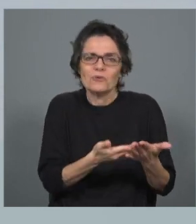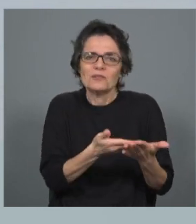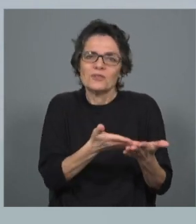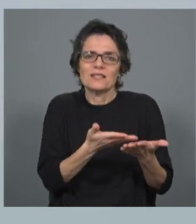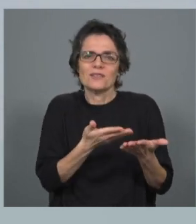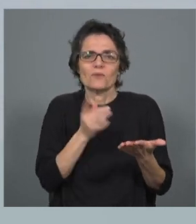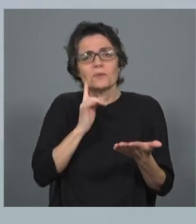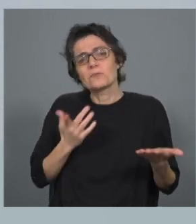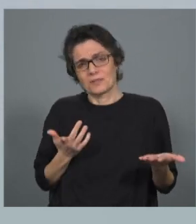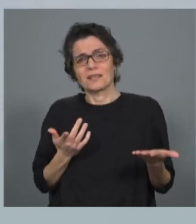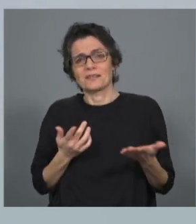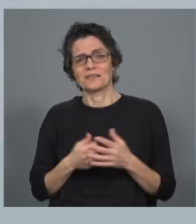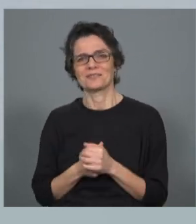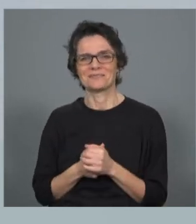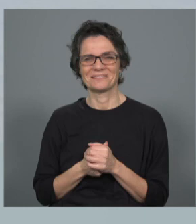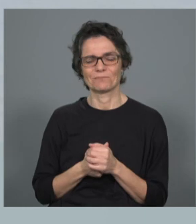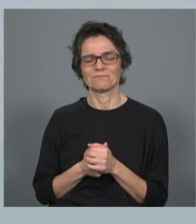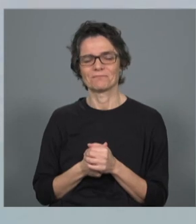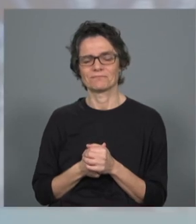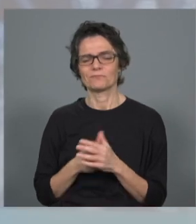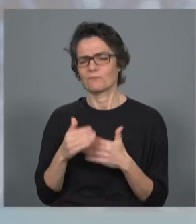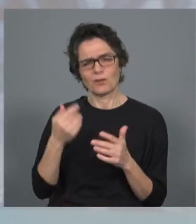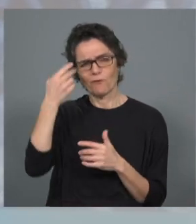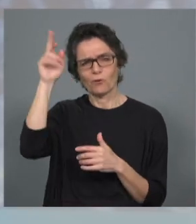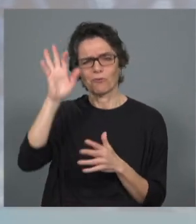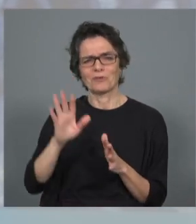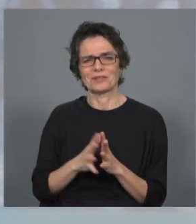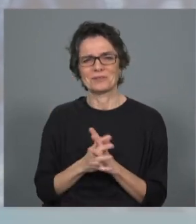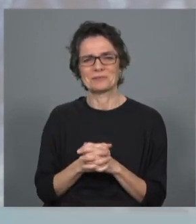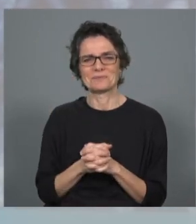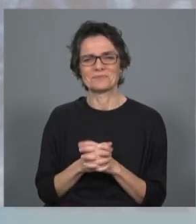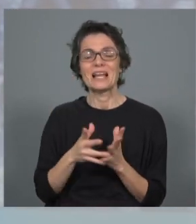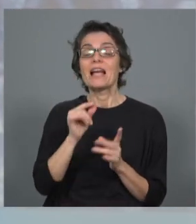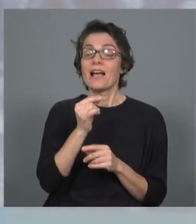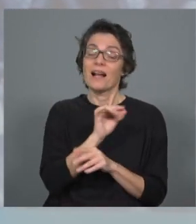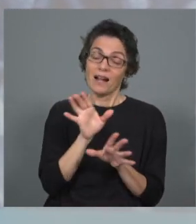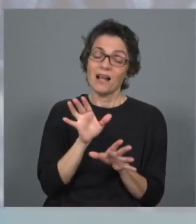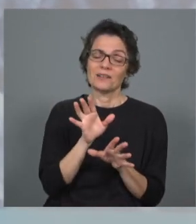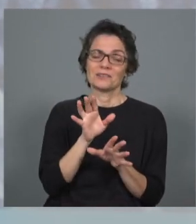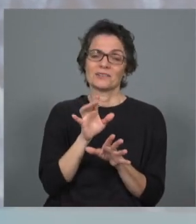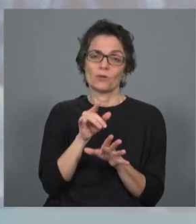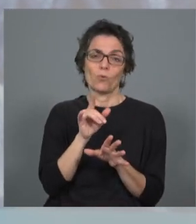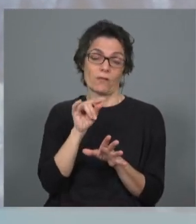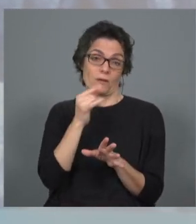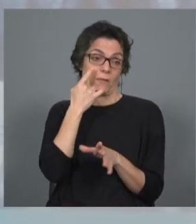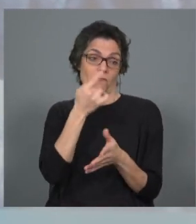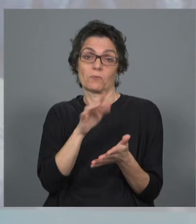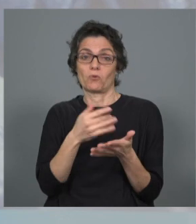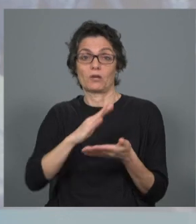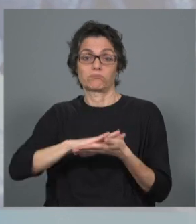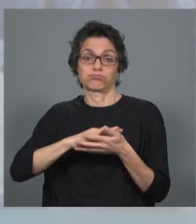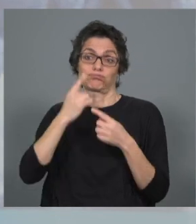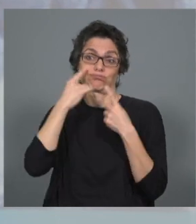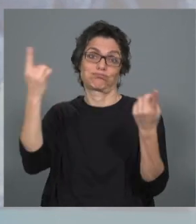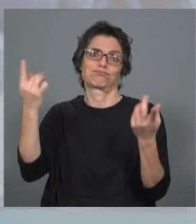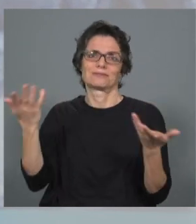livros durante ainda muitos anos. Por certo que sim, e demonstra-nos a multiplicação de edições que vão surgindo, que